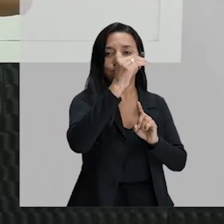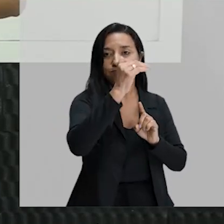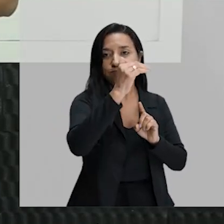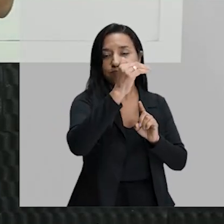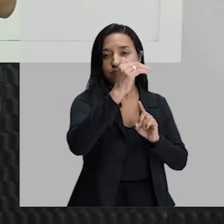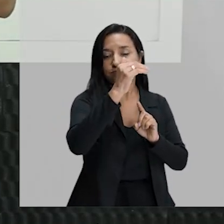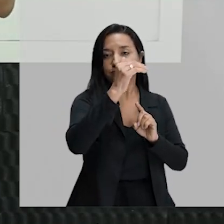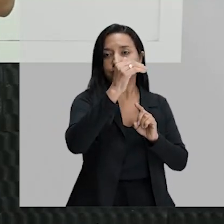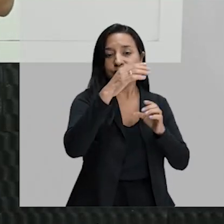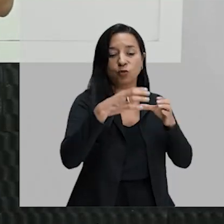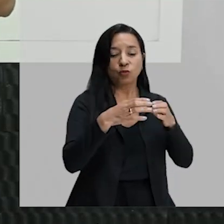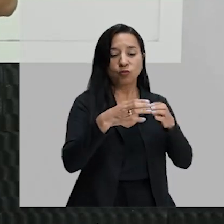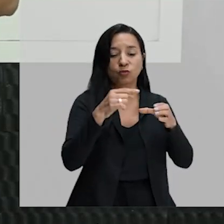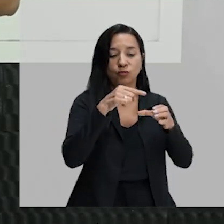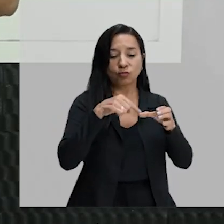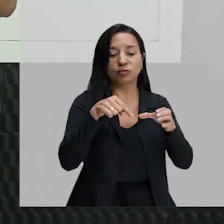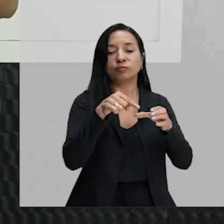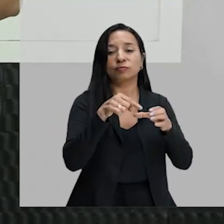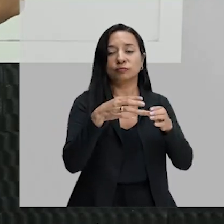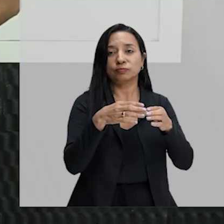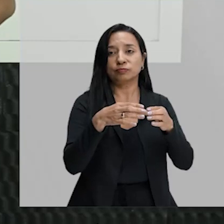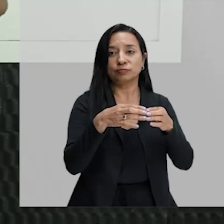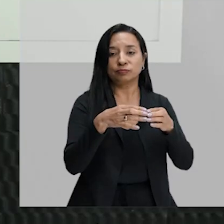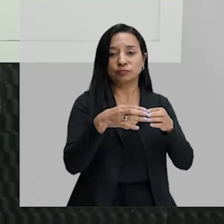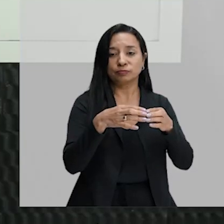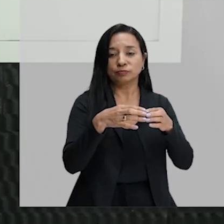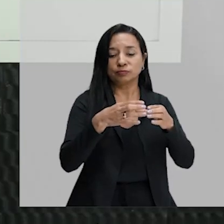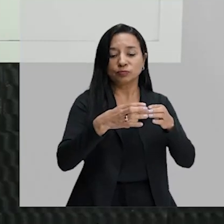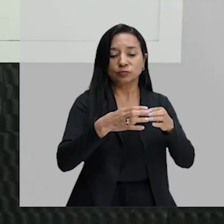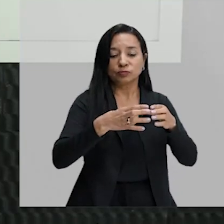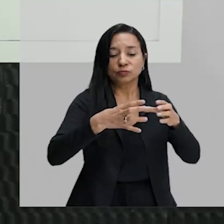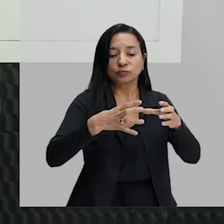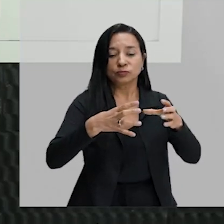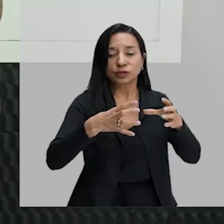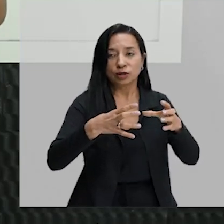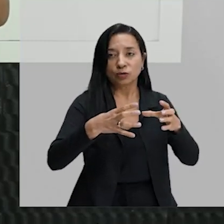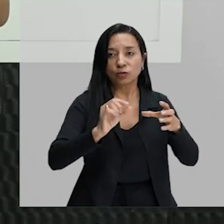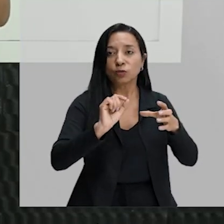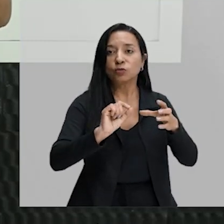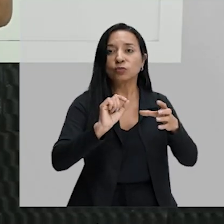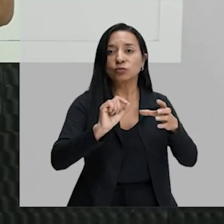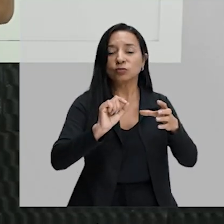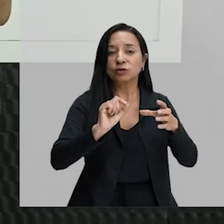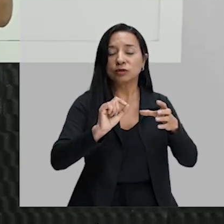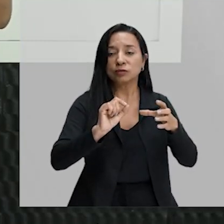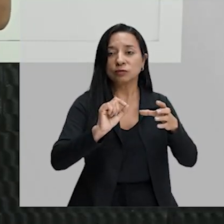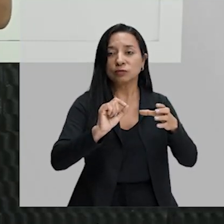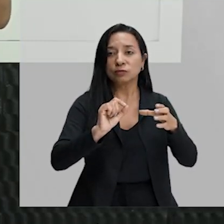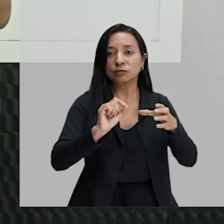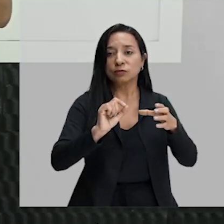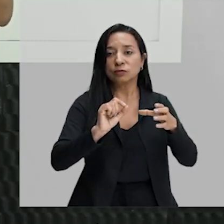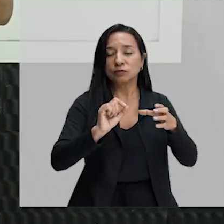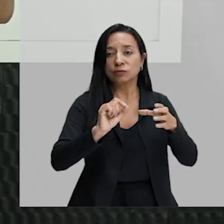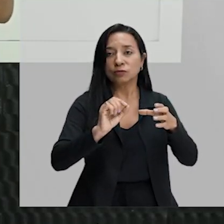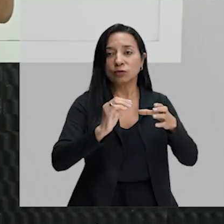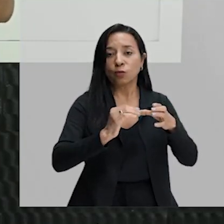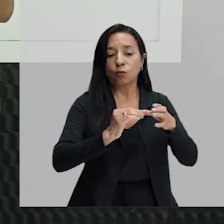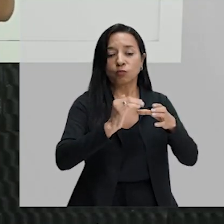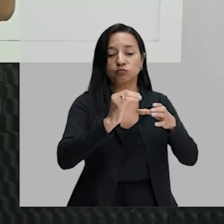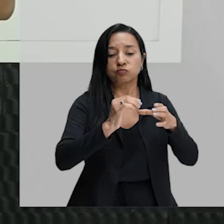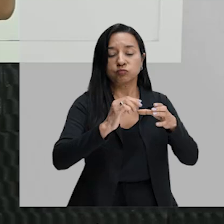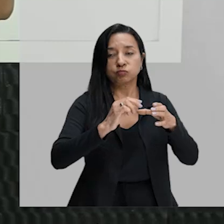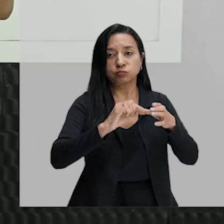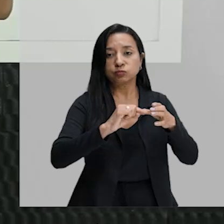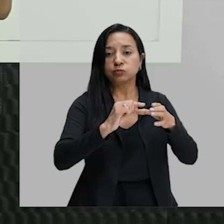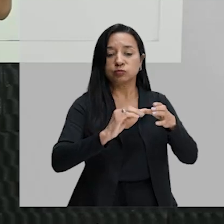o volume do recipiente ele seja maior do que o volume aí